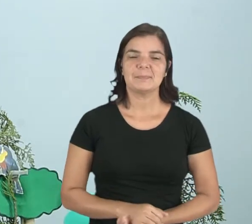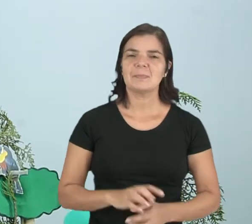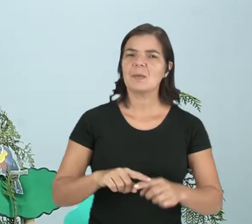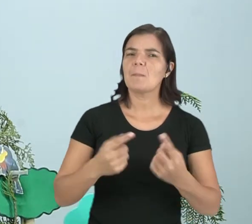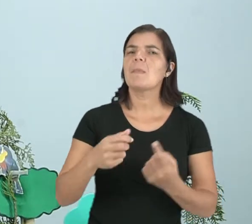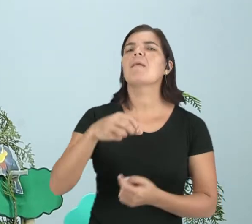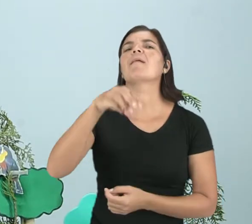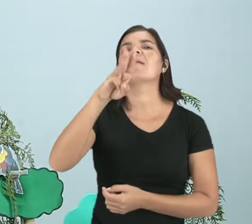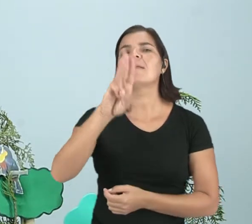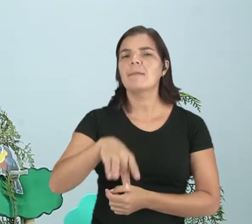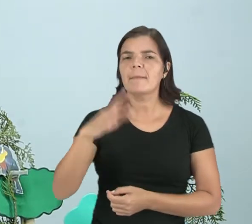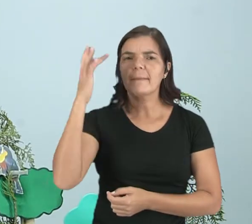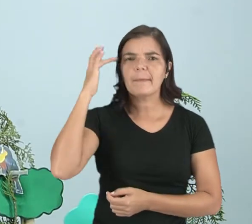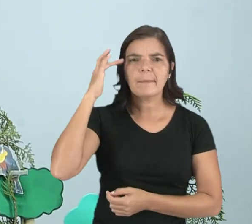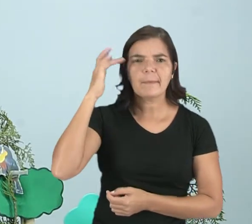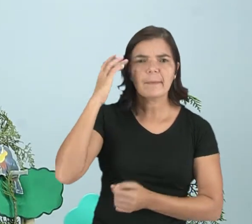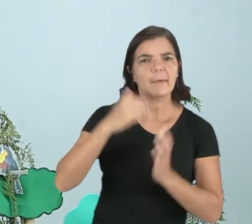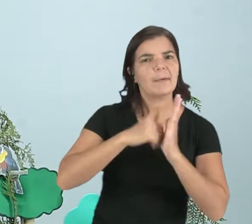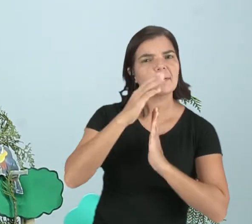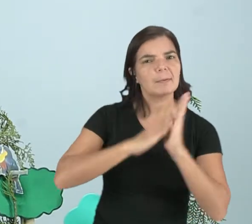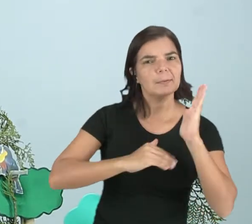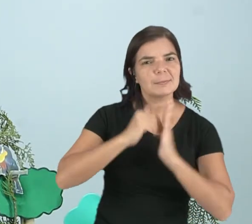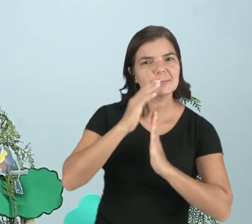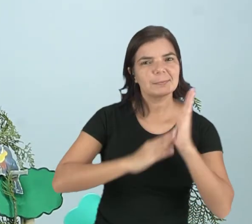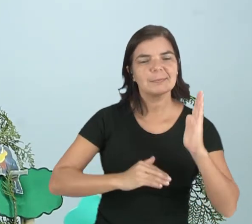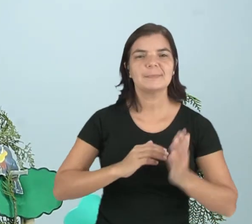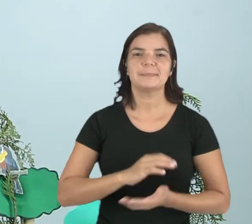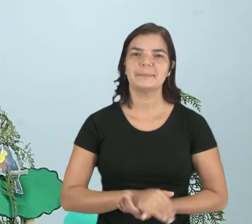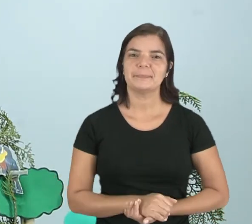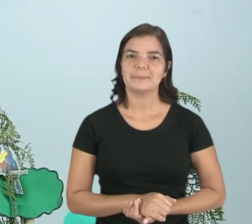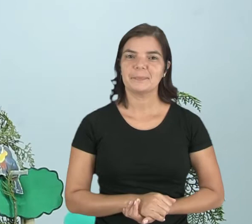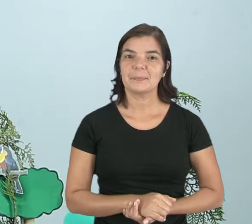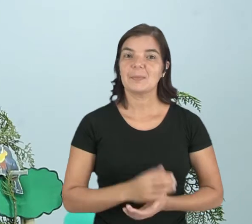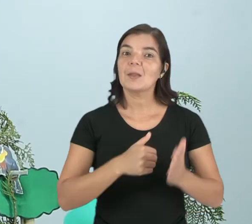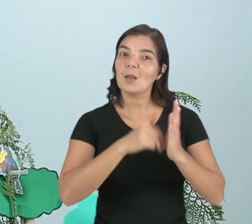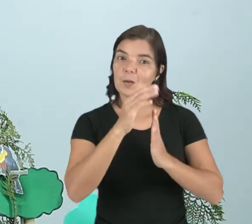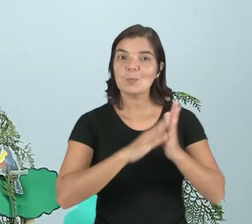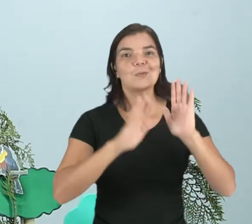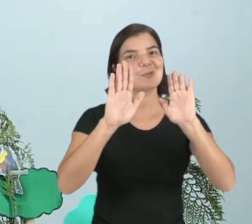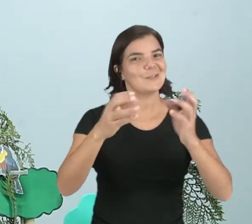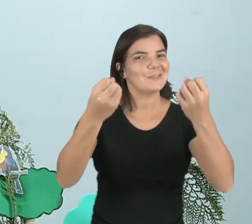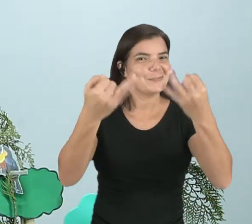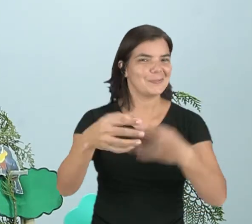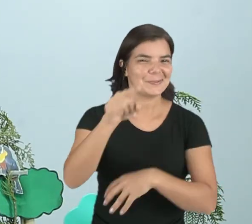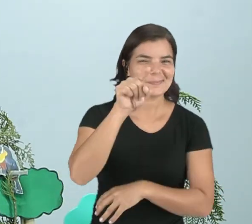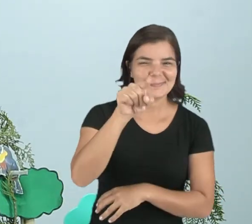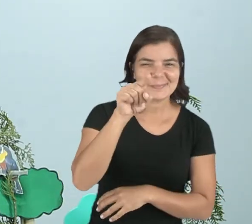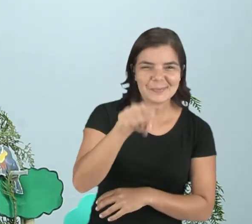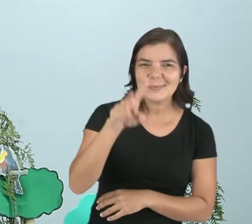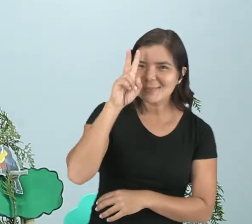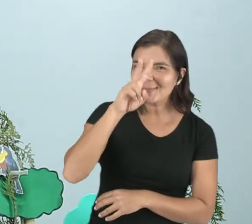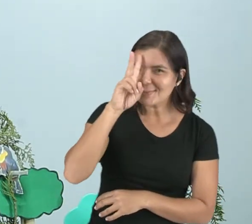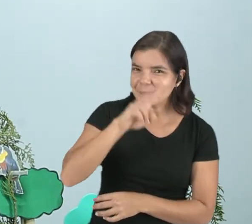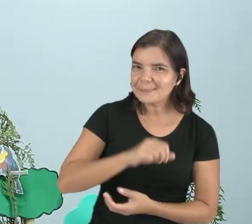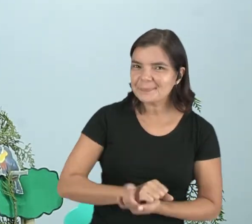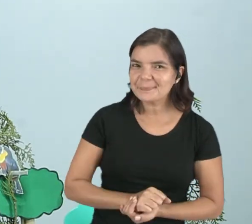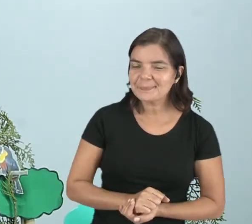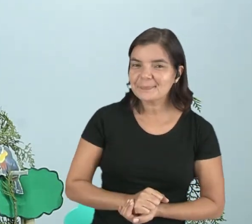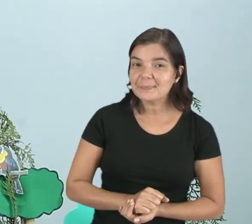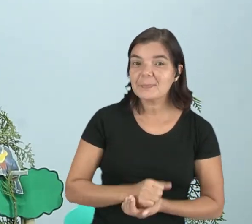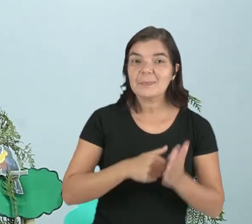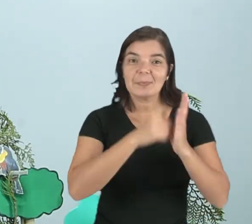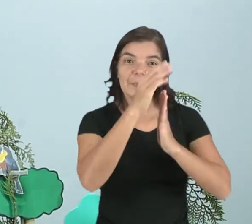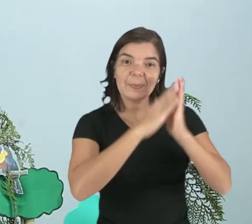Mas quem será que pintou? Quem pintou eu já falei para você. Você lembra?